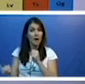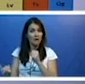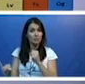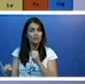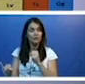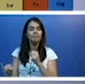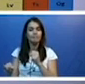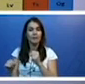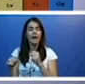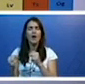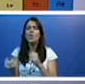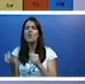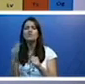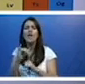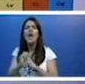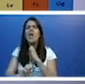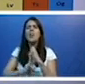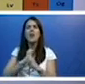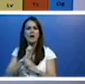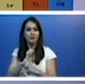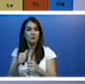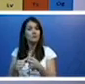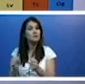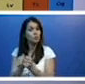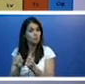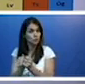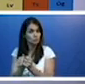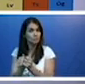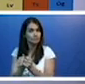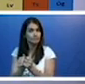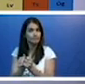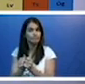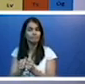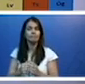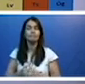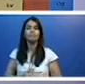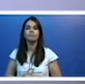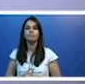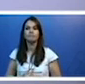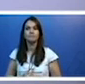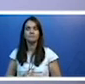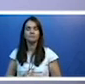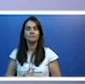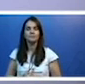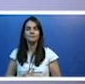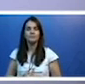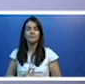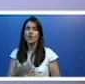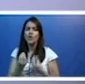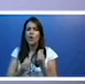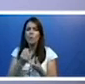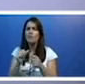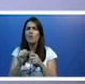que participa da ligação. Para isso, eu tenho que fazer sempre a distribuição eletrônica. Como que a gente faz